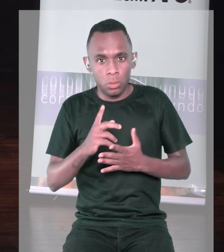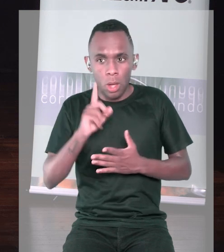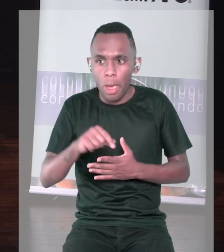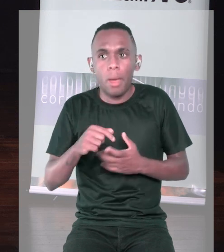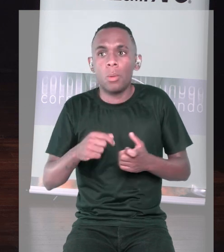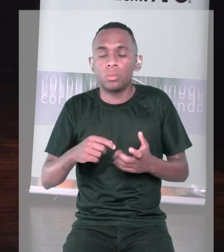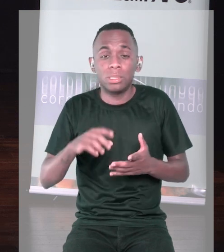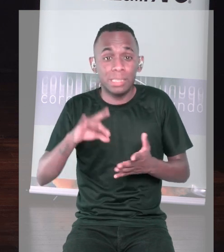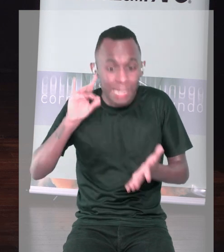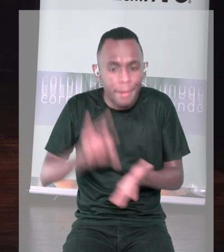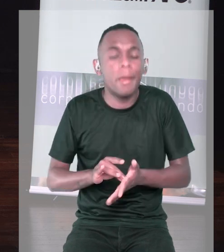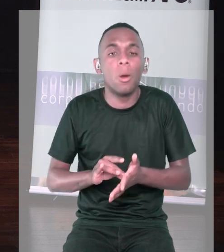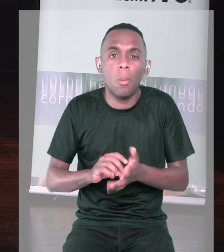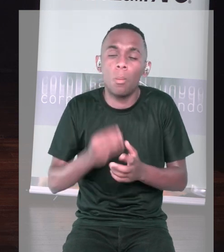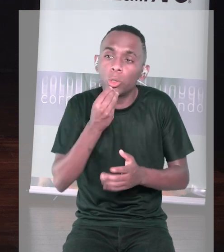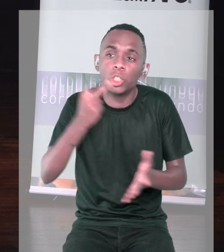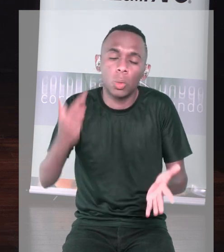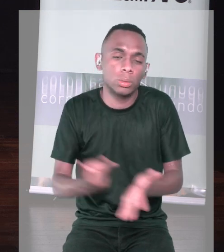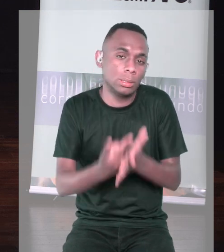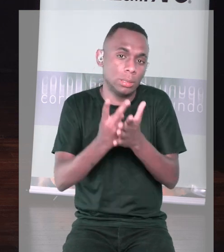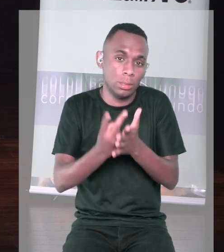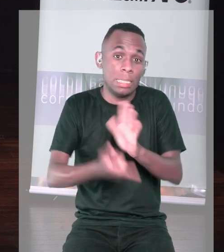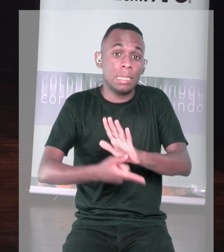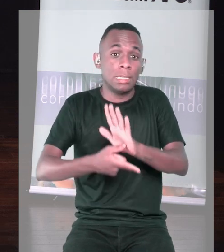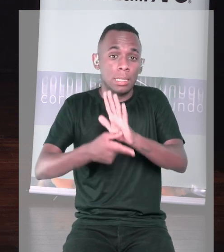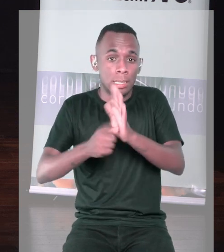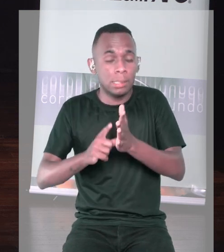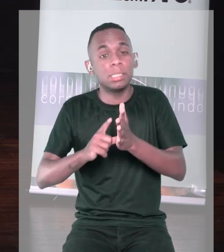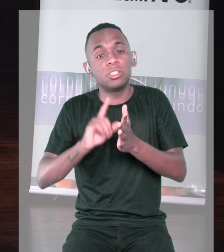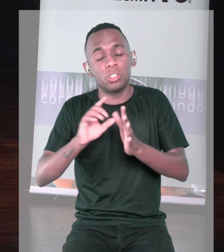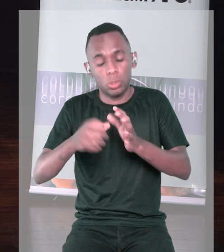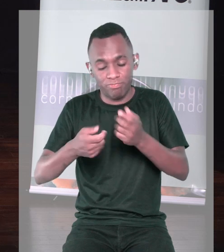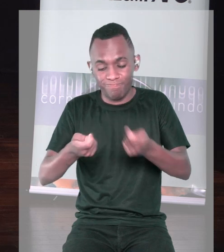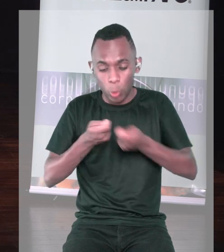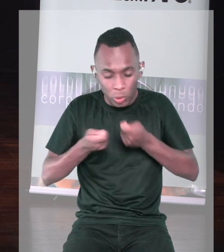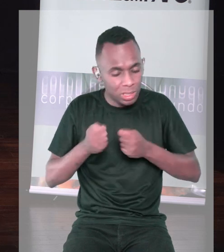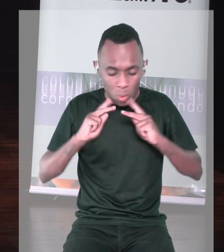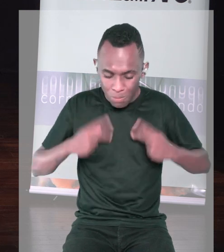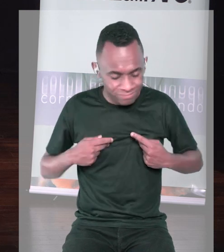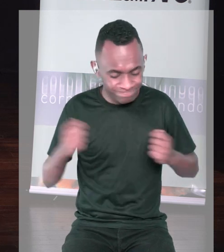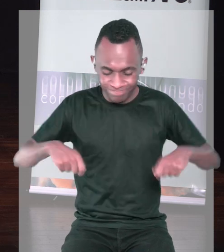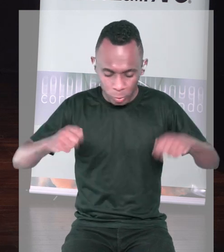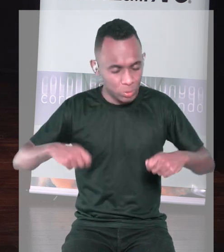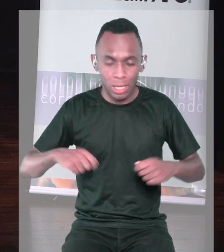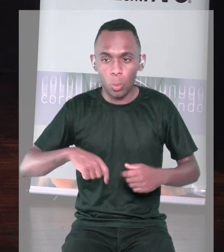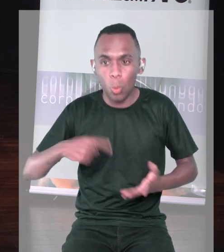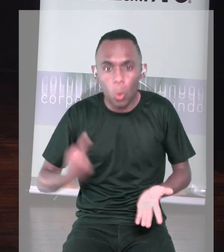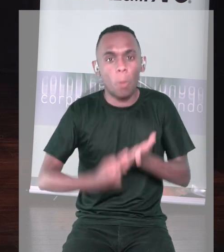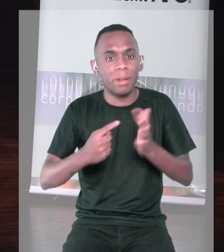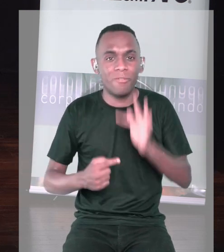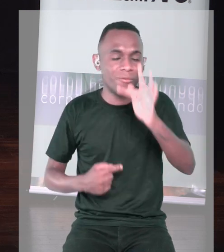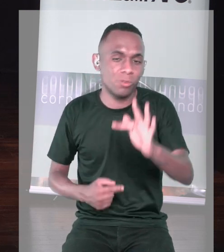amor nomeia um acontecimento que excede o controle humano, que escapa do